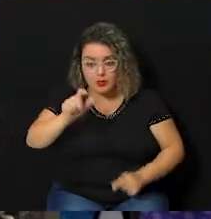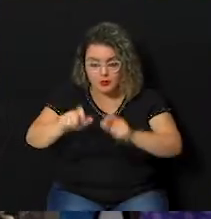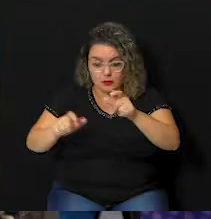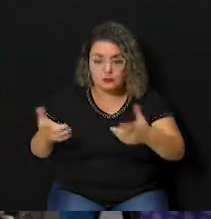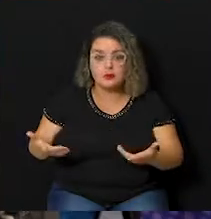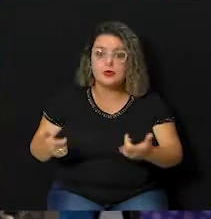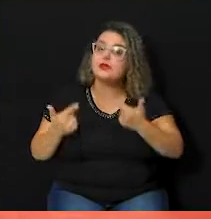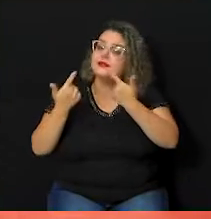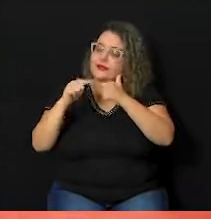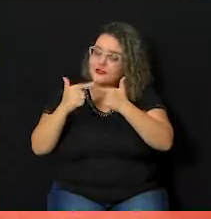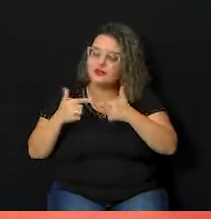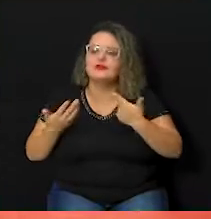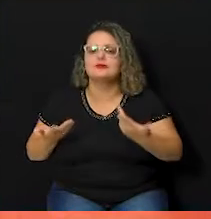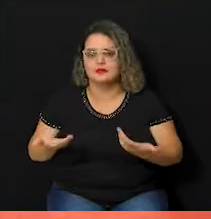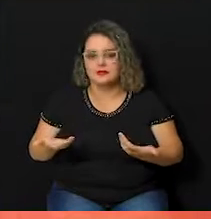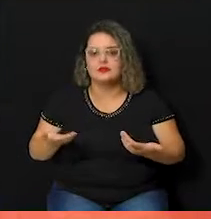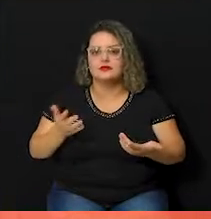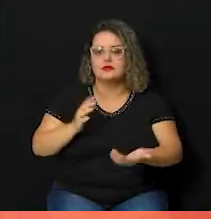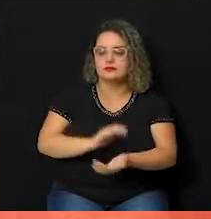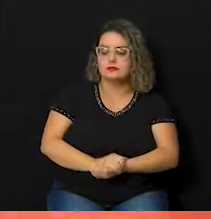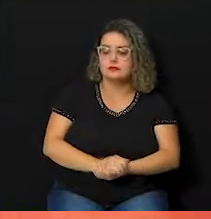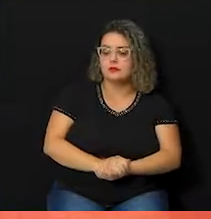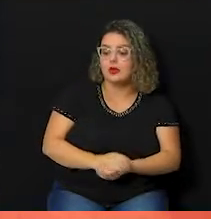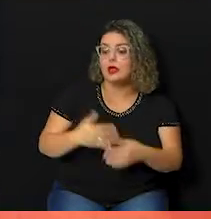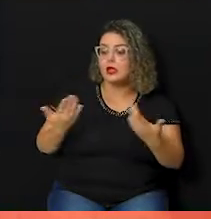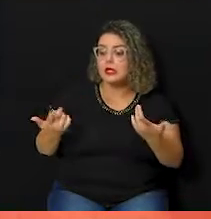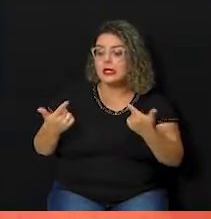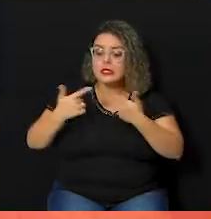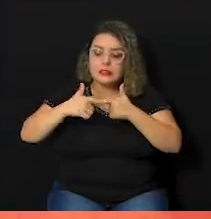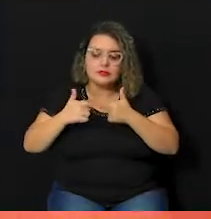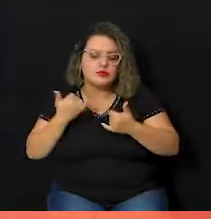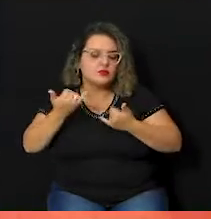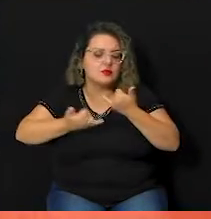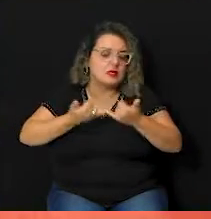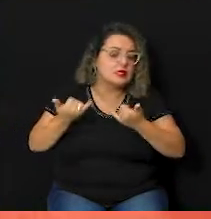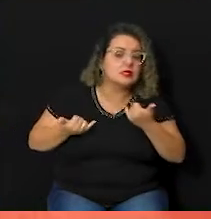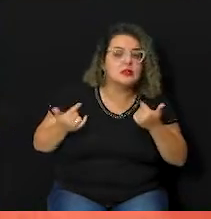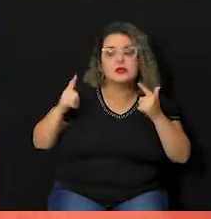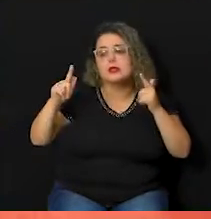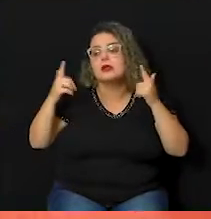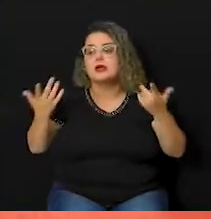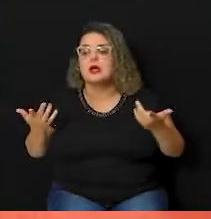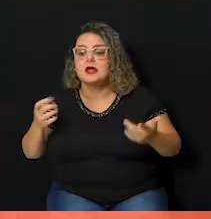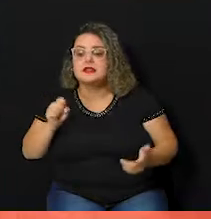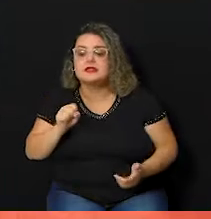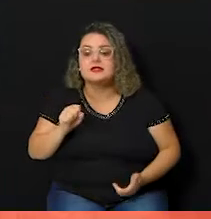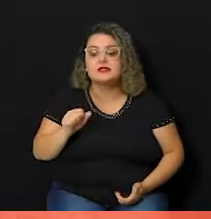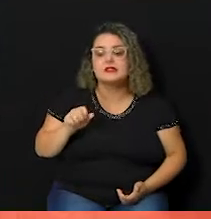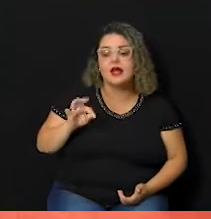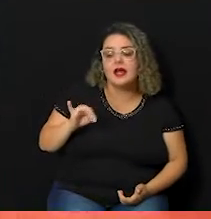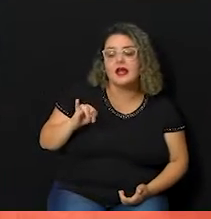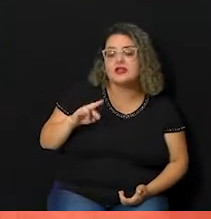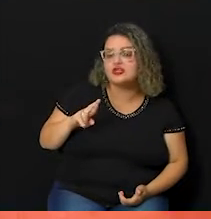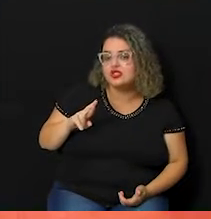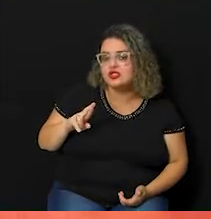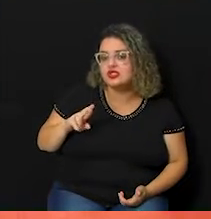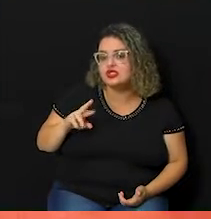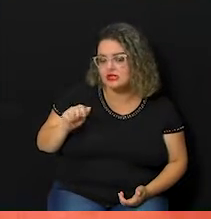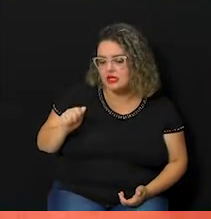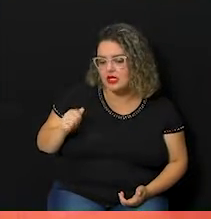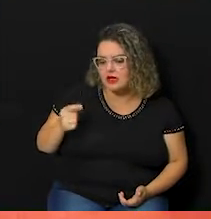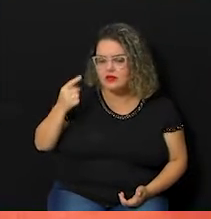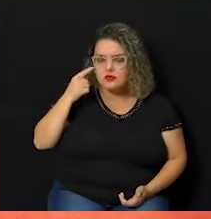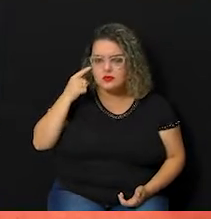se divertir. E nessa diversão, nessa brincadeira, sátiras, né, essa comédia, você pensa